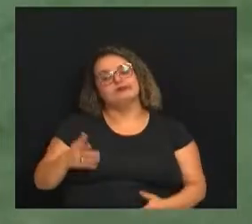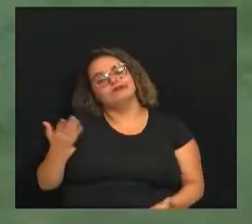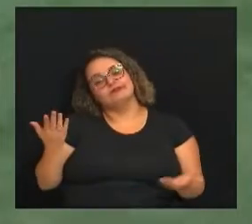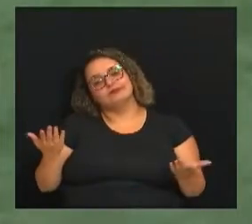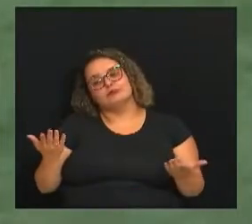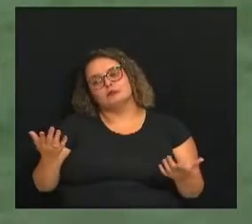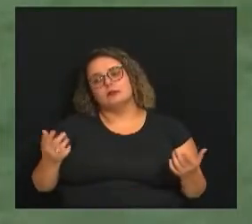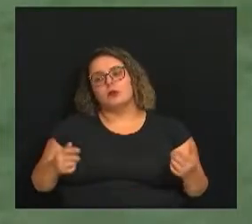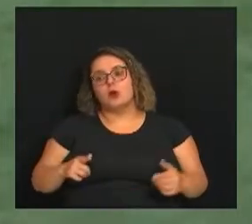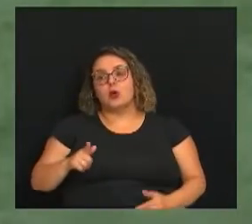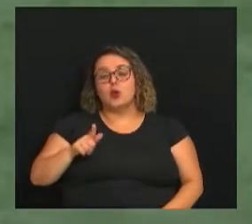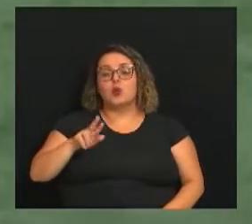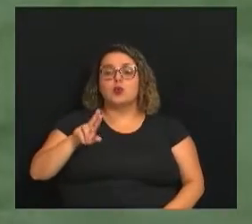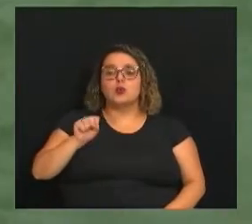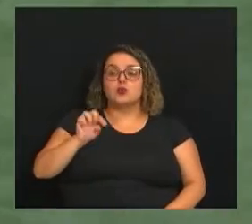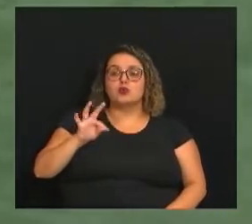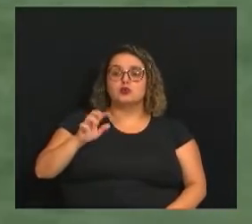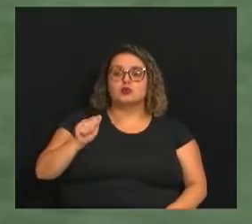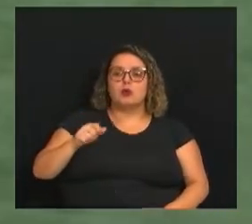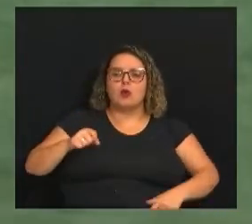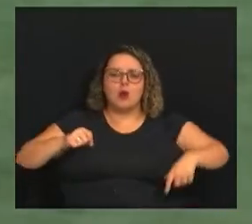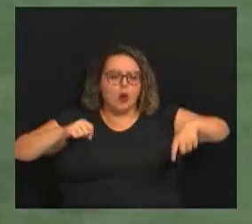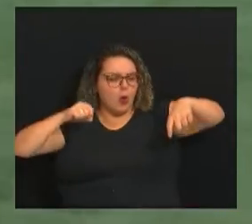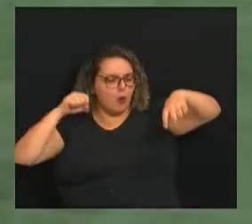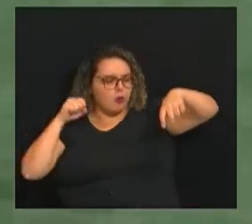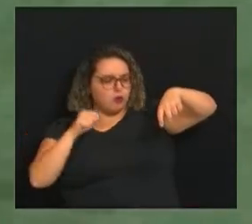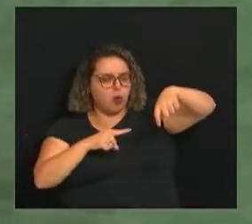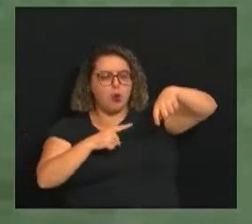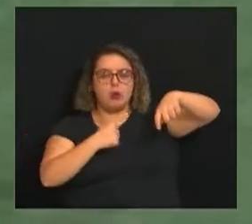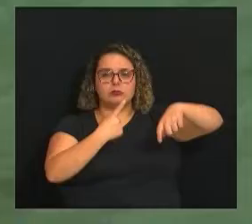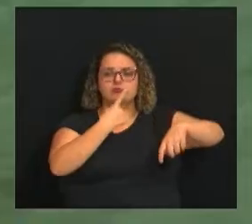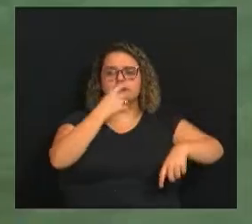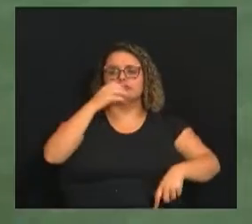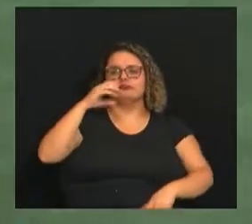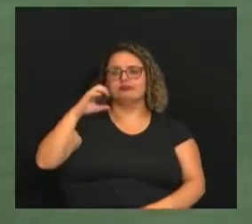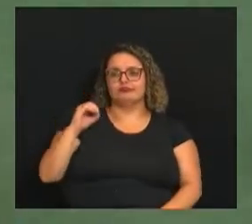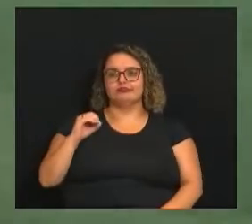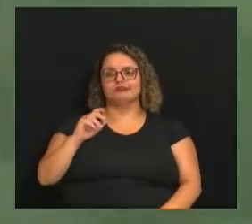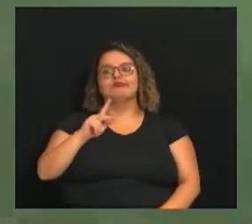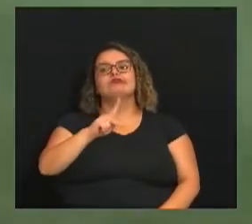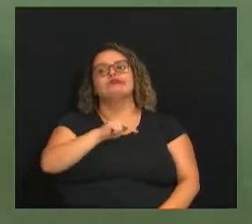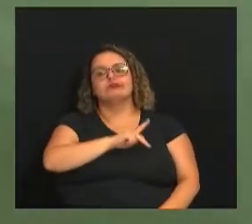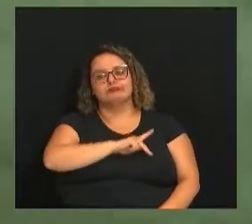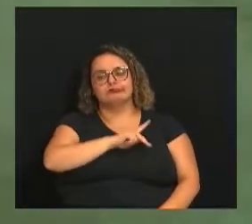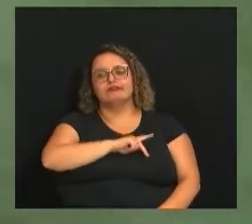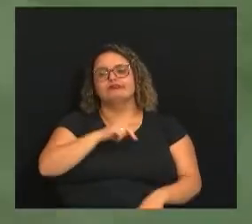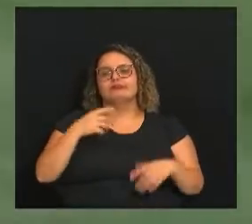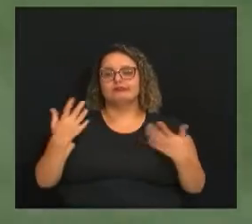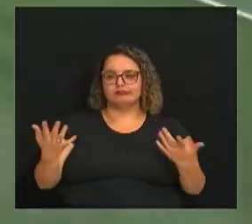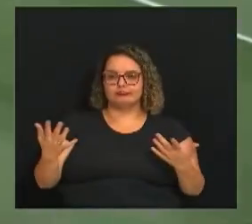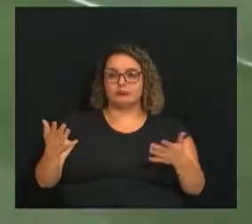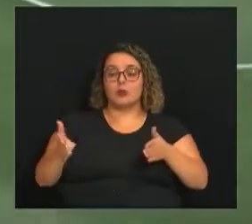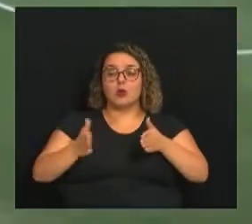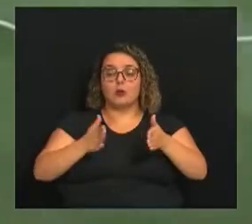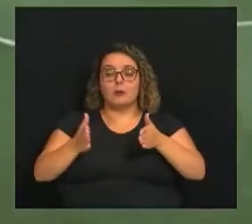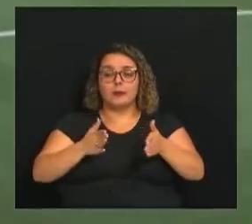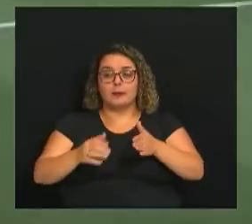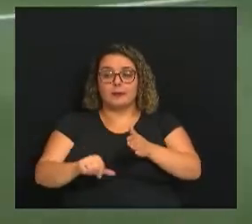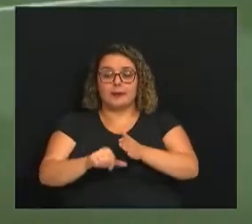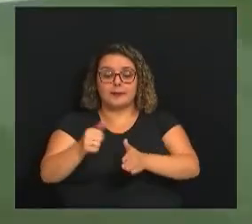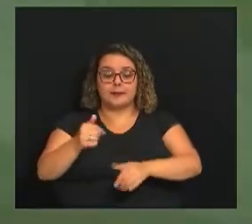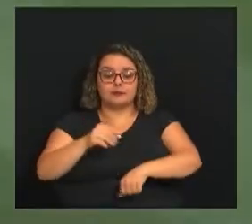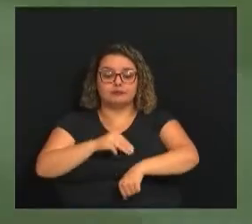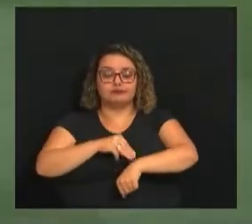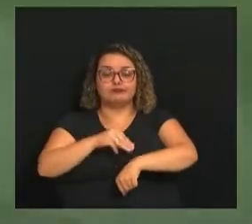Gustavo Scarpa cobrou com perfeição, 1-0 Palmeiras. Logo no primeiro minuto do segundo tempo,